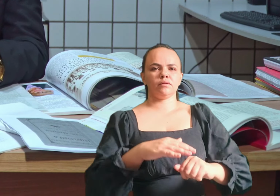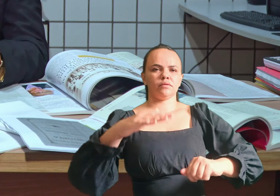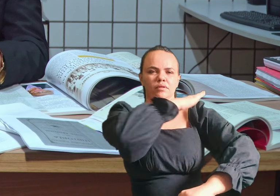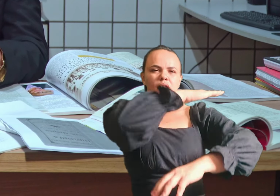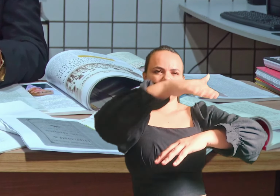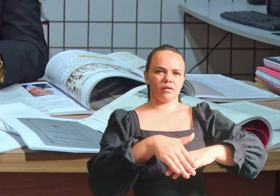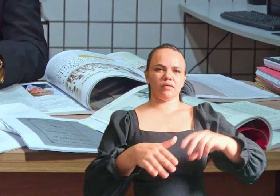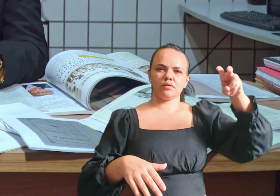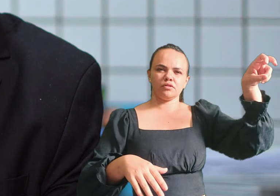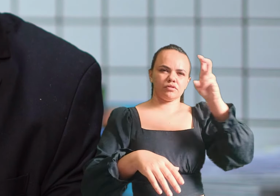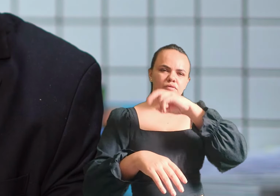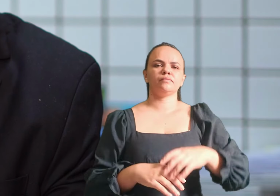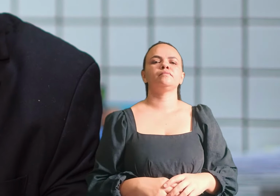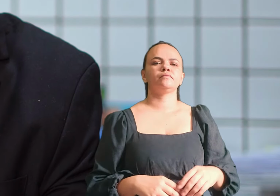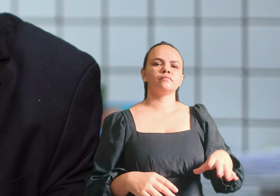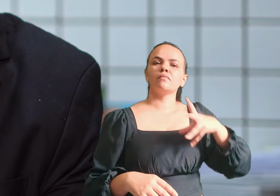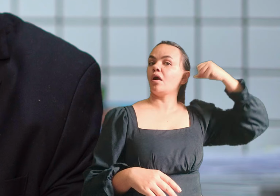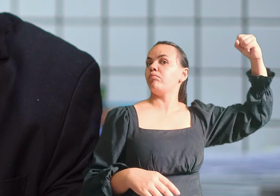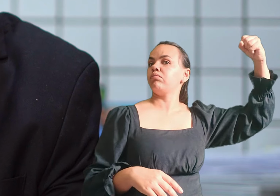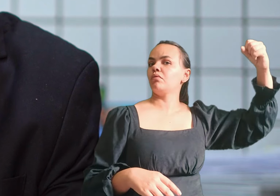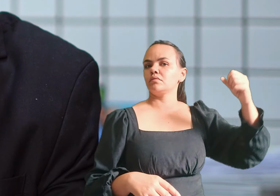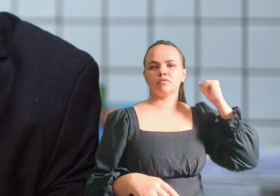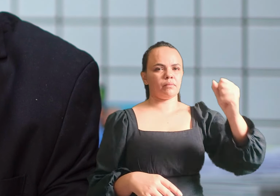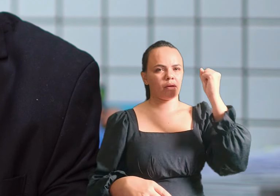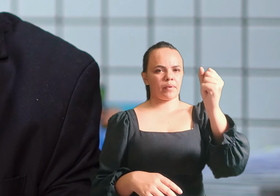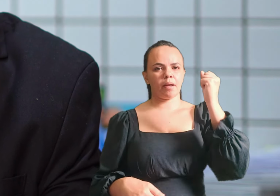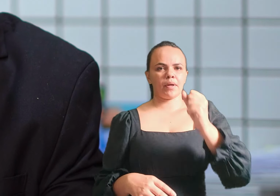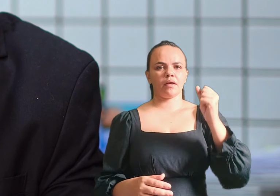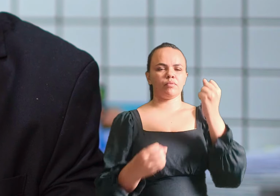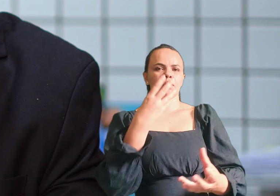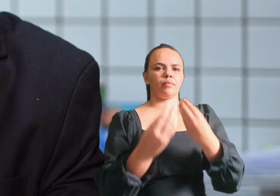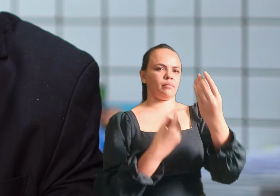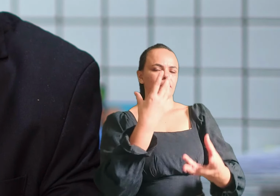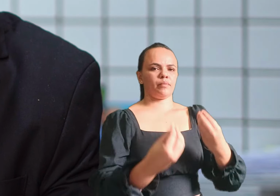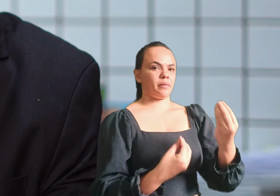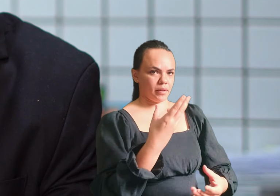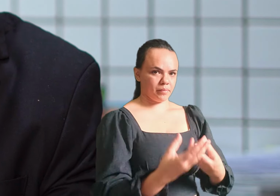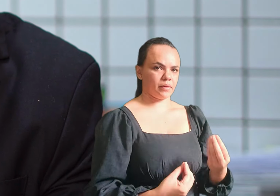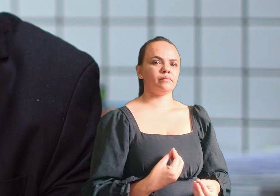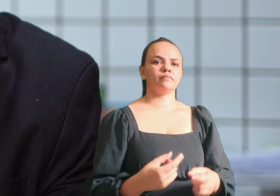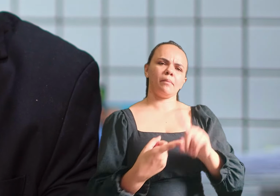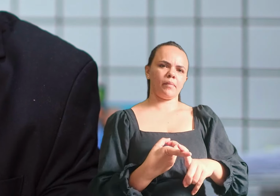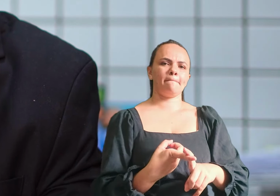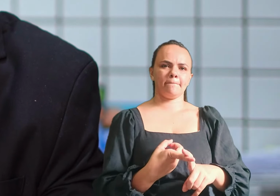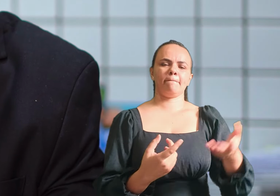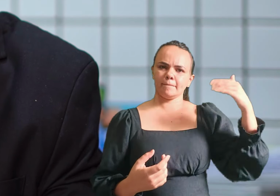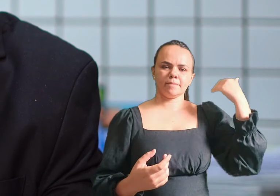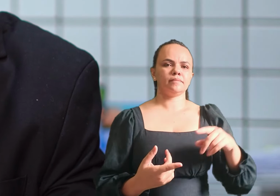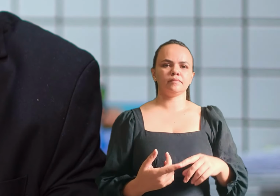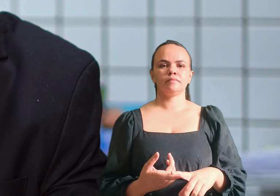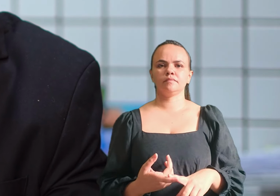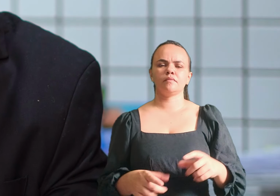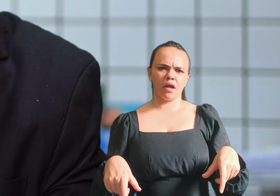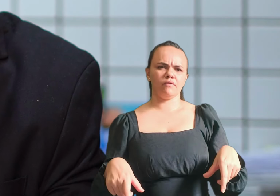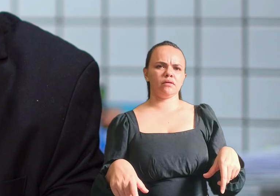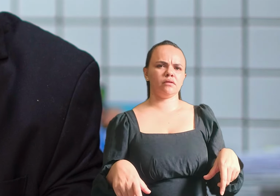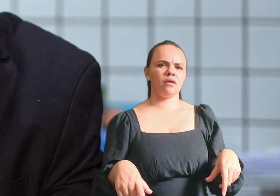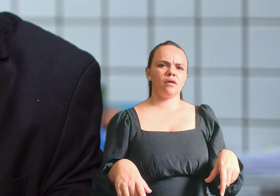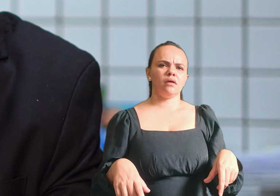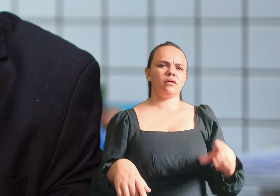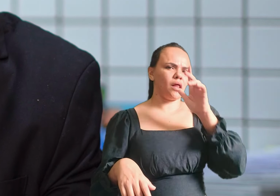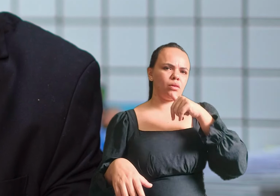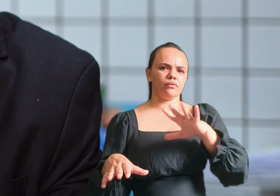momentos também existiu a matança do Judas no aud do governo primeiro Açude a ser construído